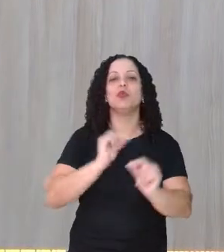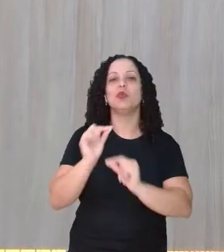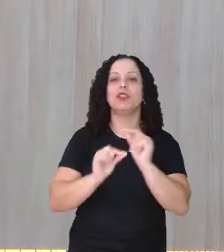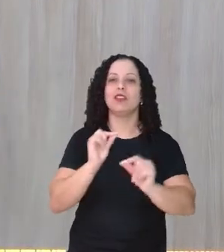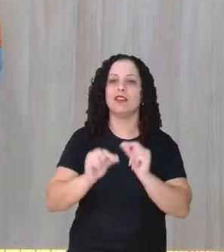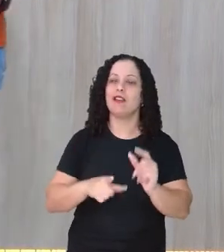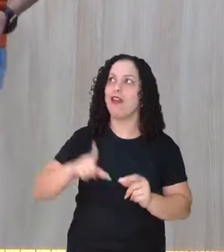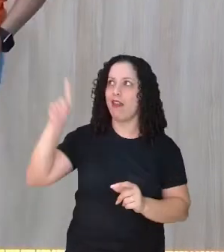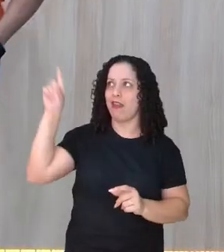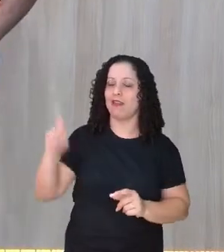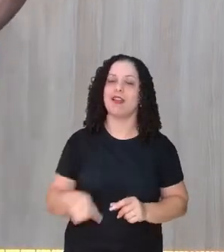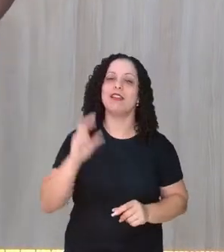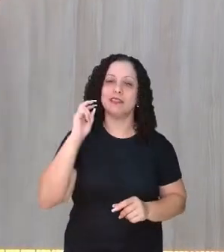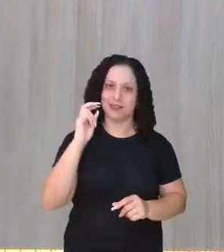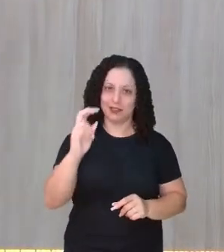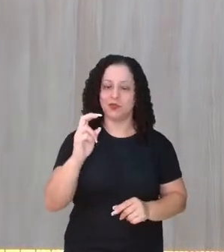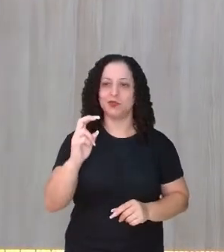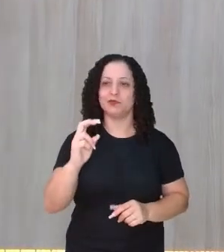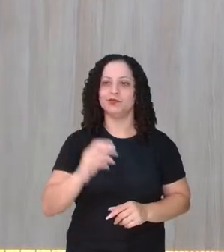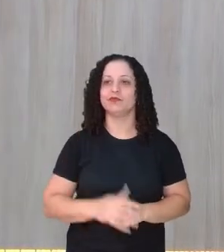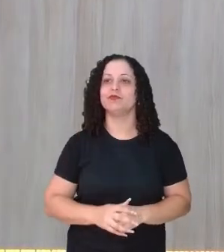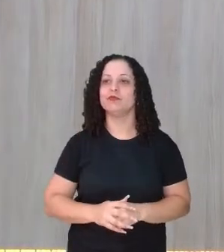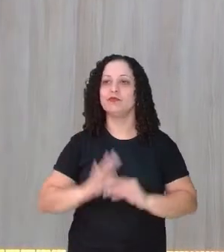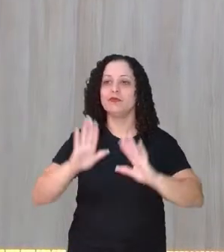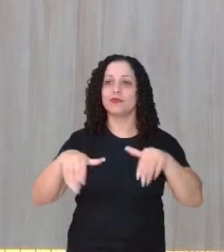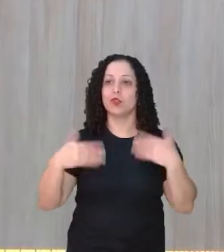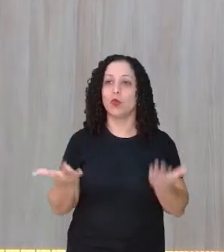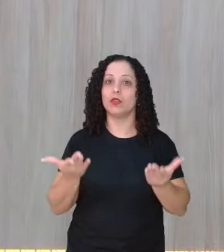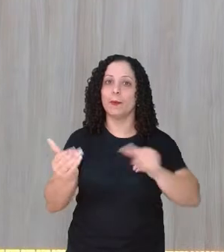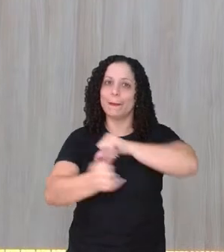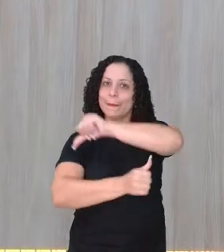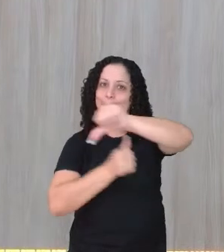estrelinha aí é igual a 5. E quando a gente muda,